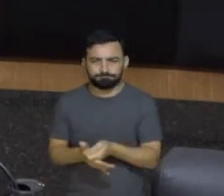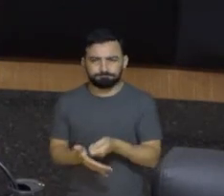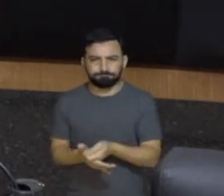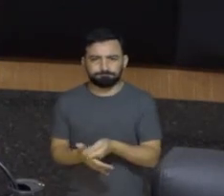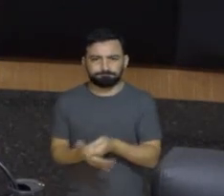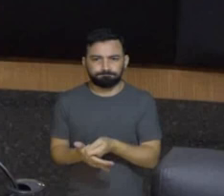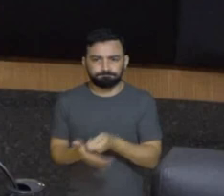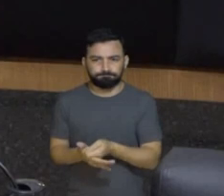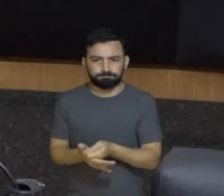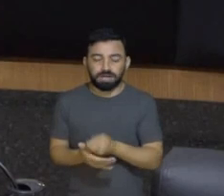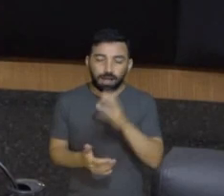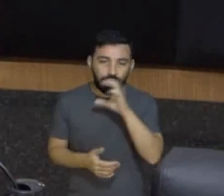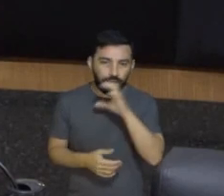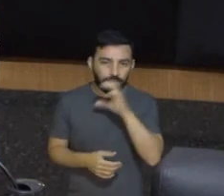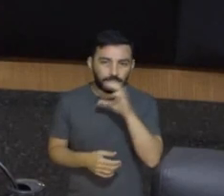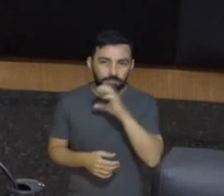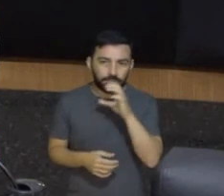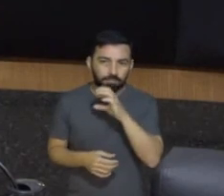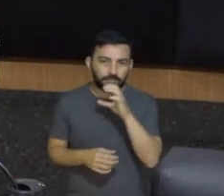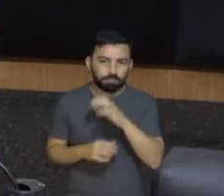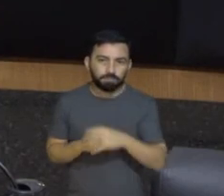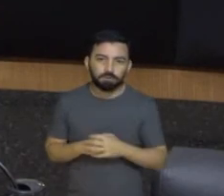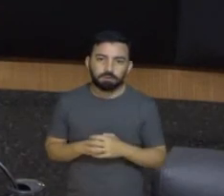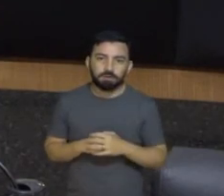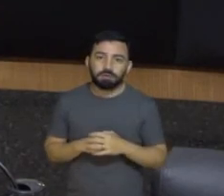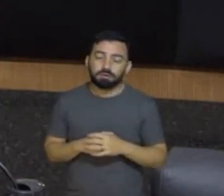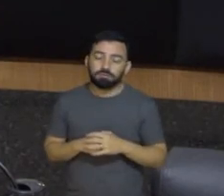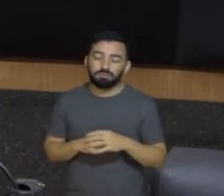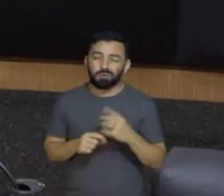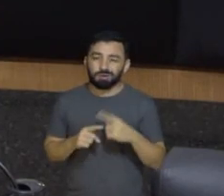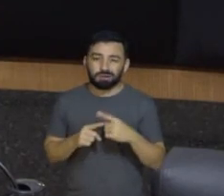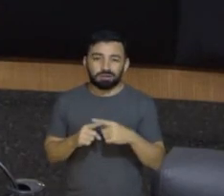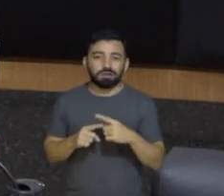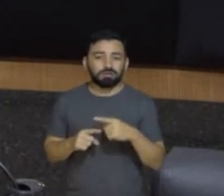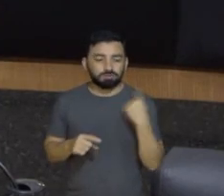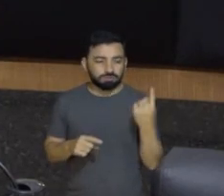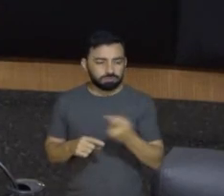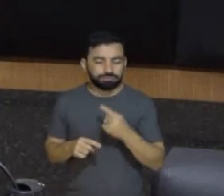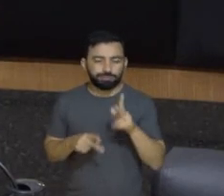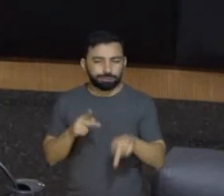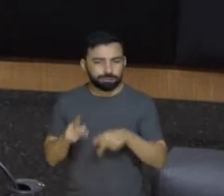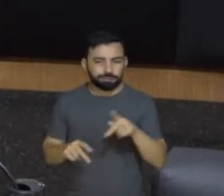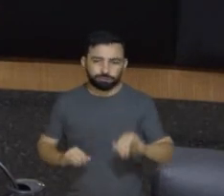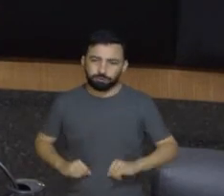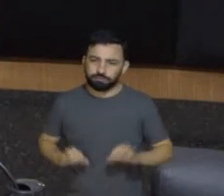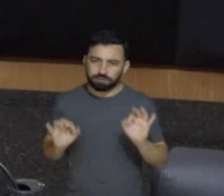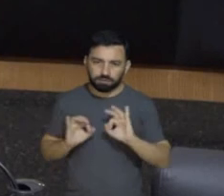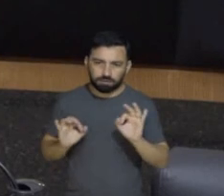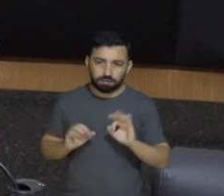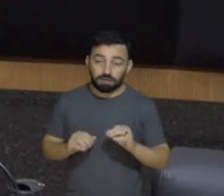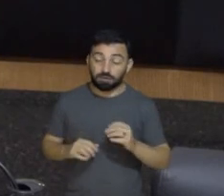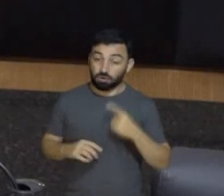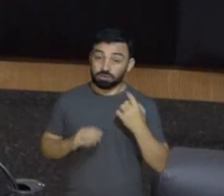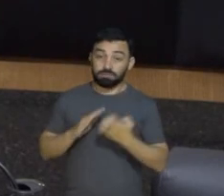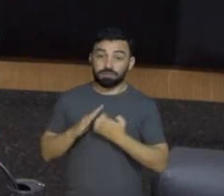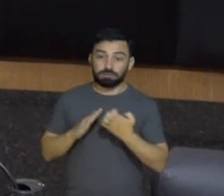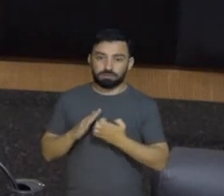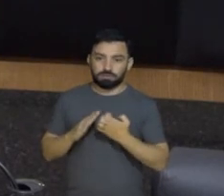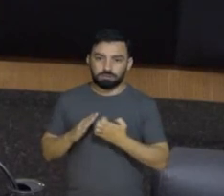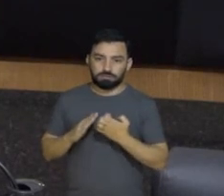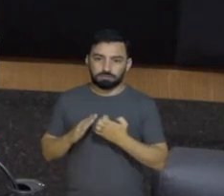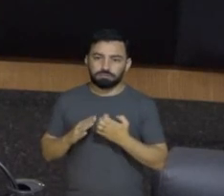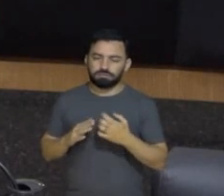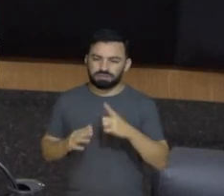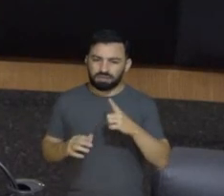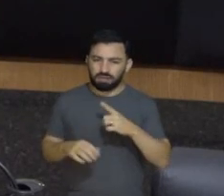mais dinâmica, para que a nossa população não sofra tanto. A nossa classe empresarial, para quem trabalha, gera